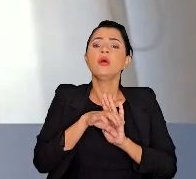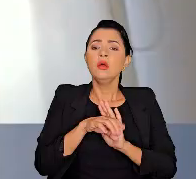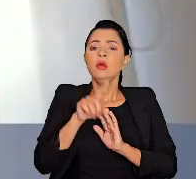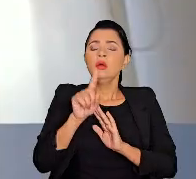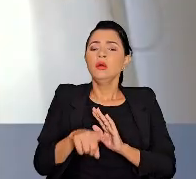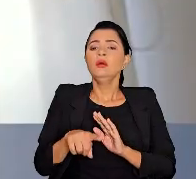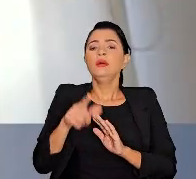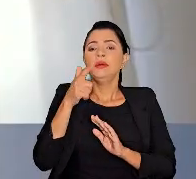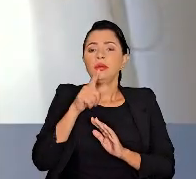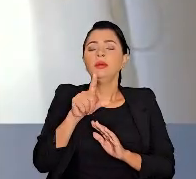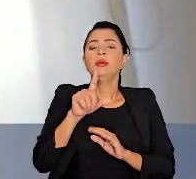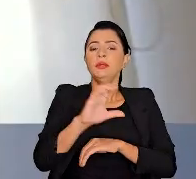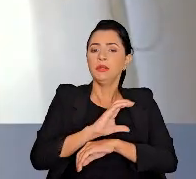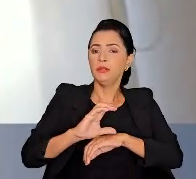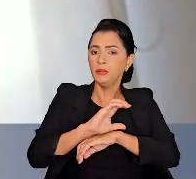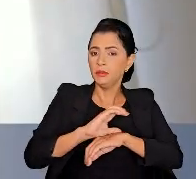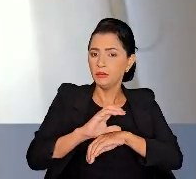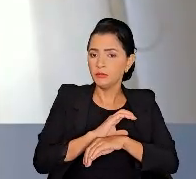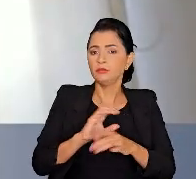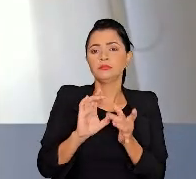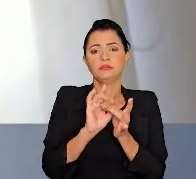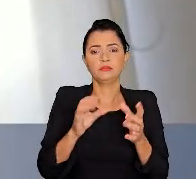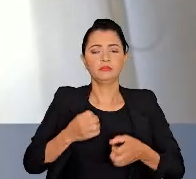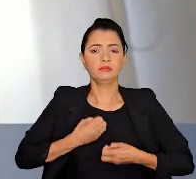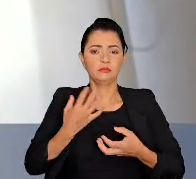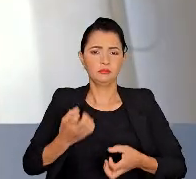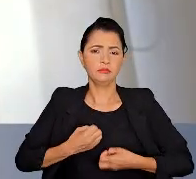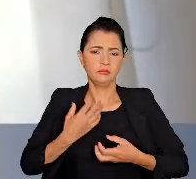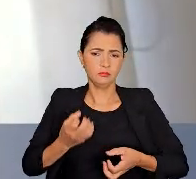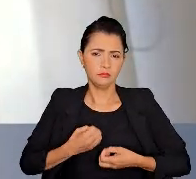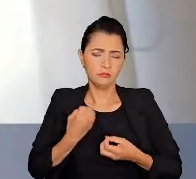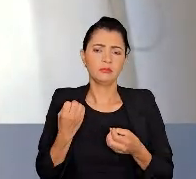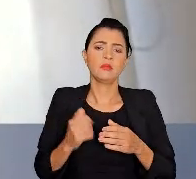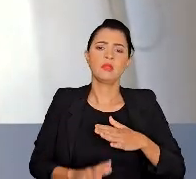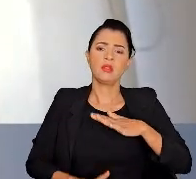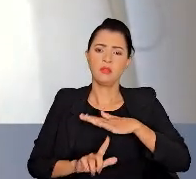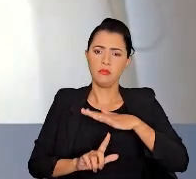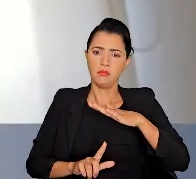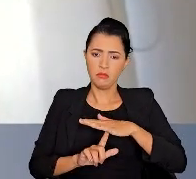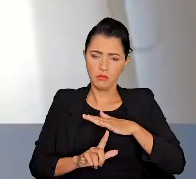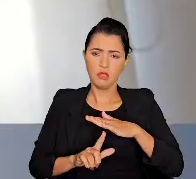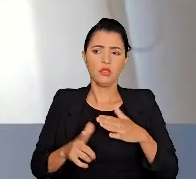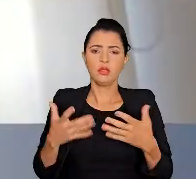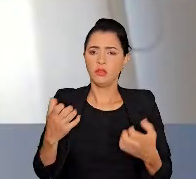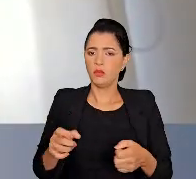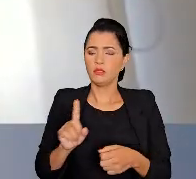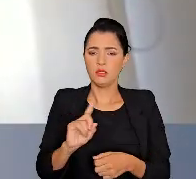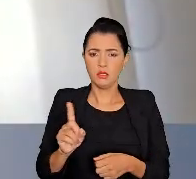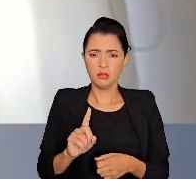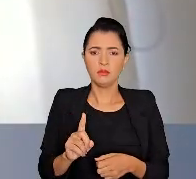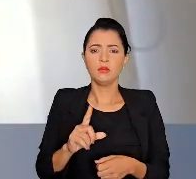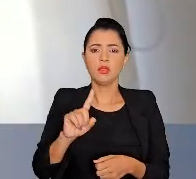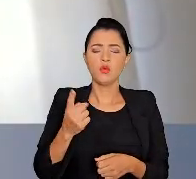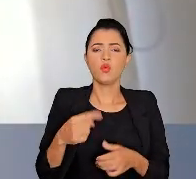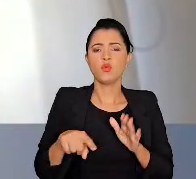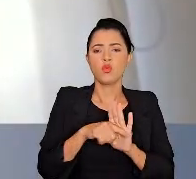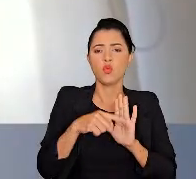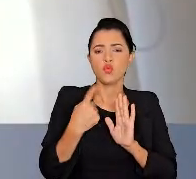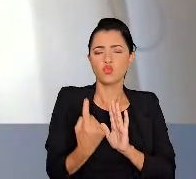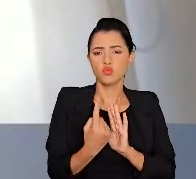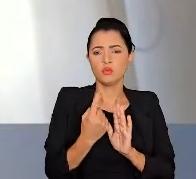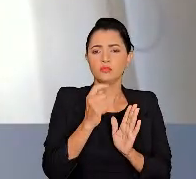abrangência constitucional, liberdade de expressão, limites, ordem denegada. Item 1.